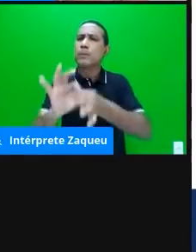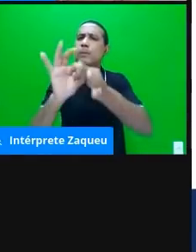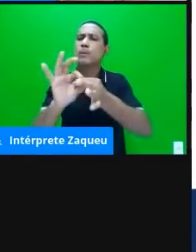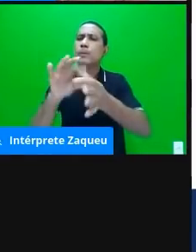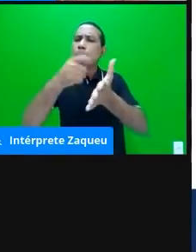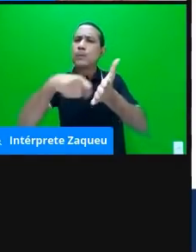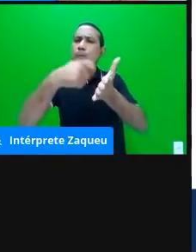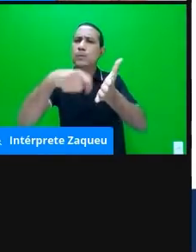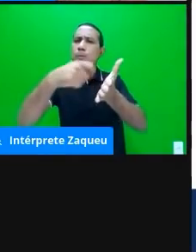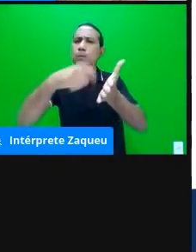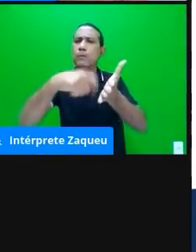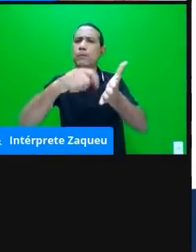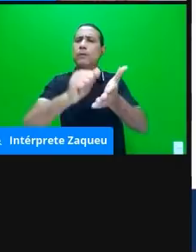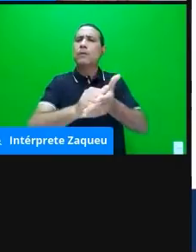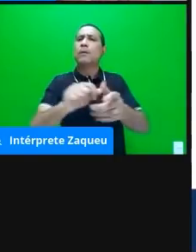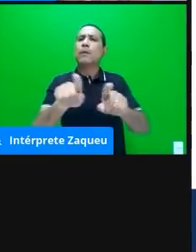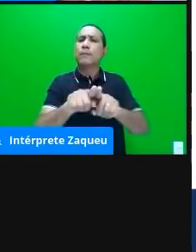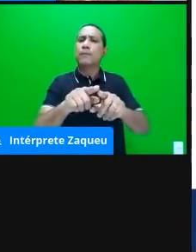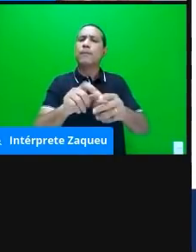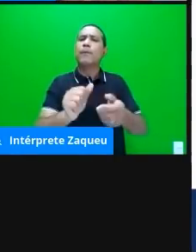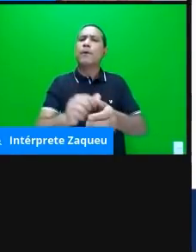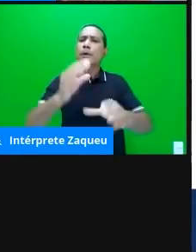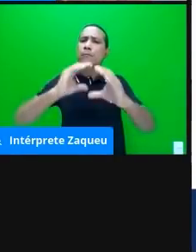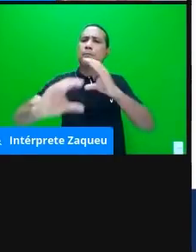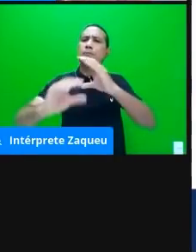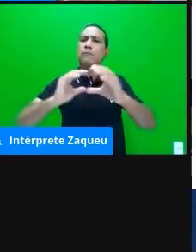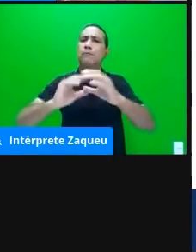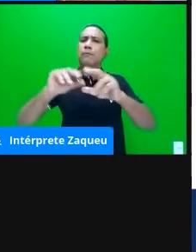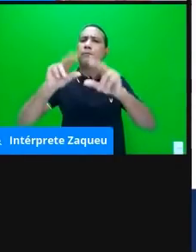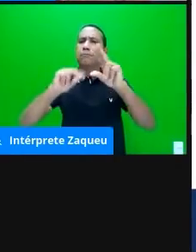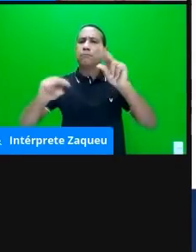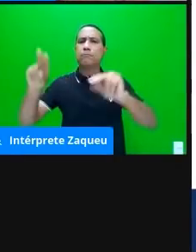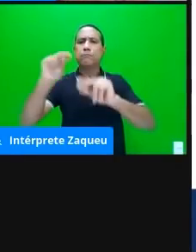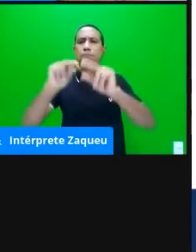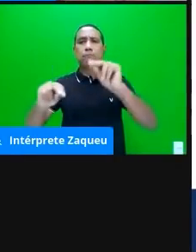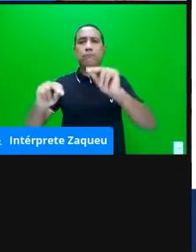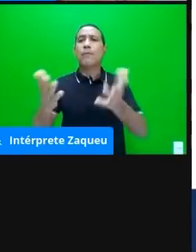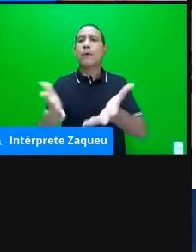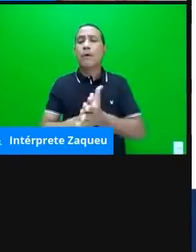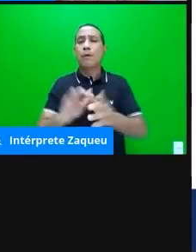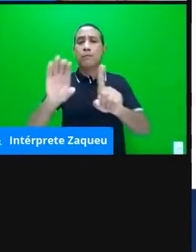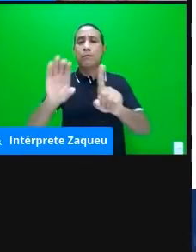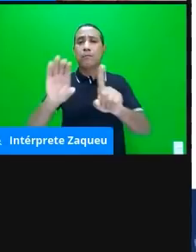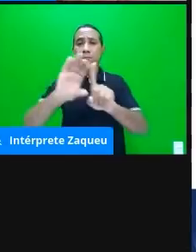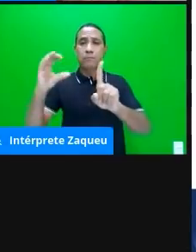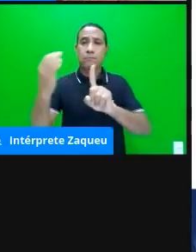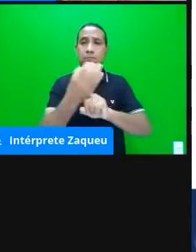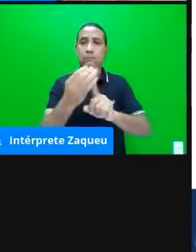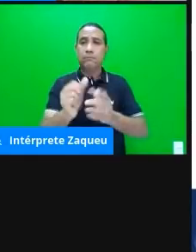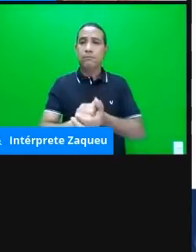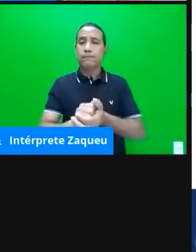escrita e a comunicação oral em uma comunidade. O multiletramento